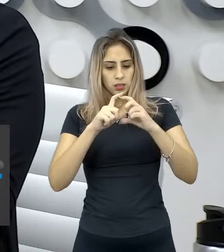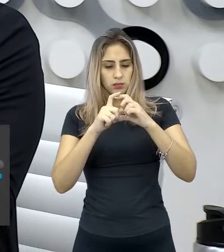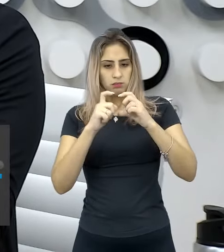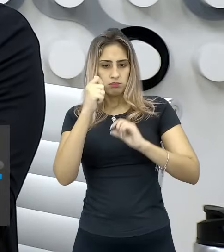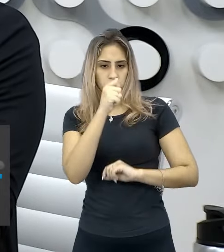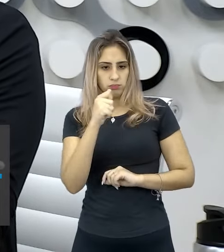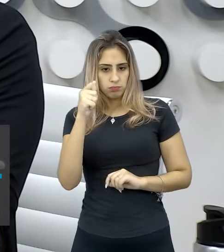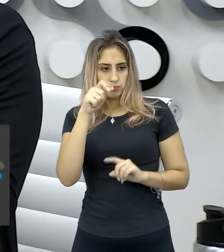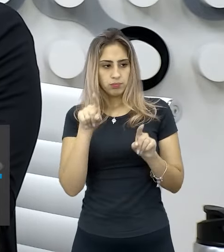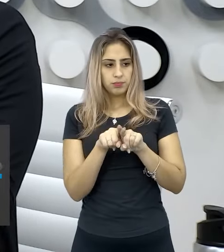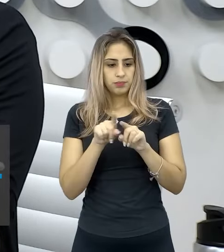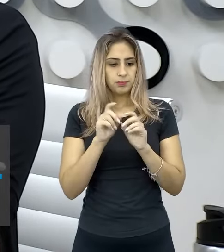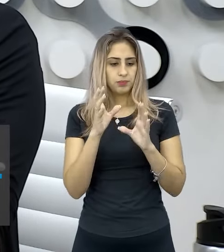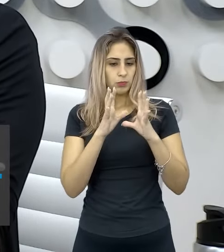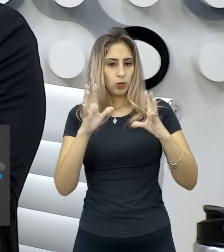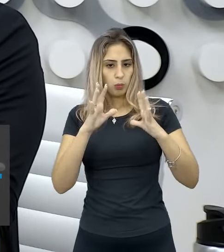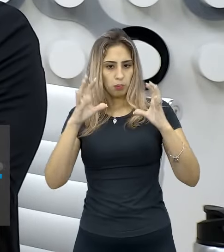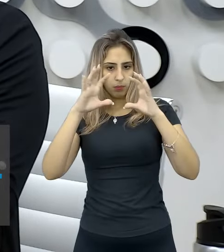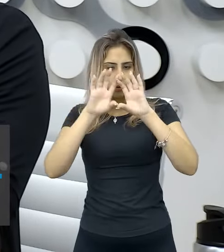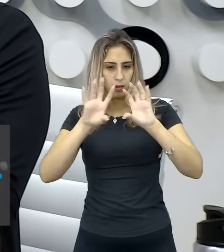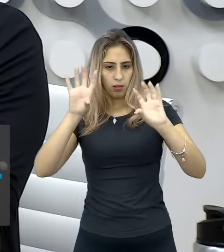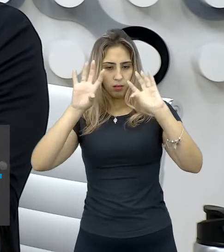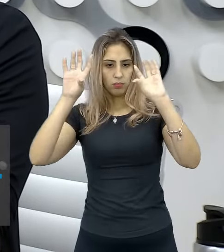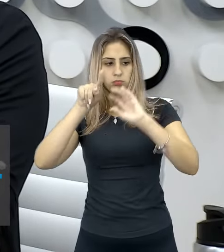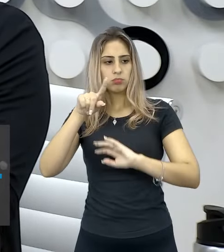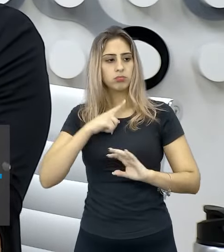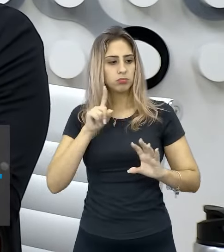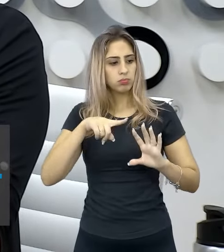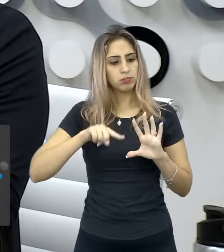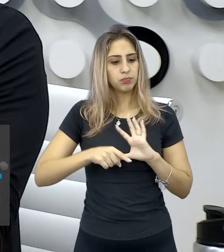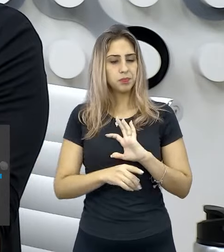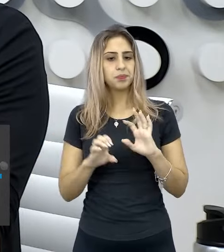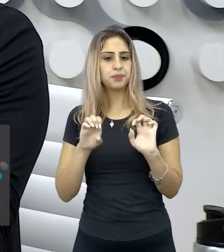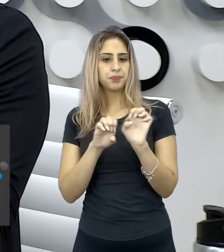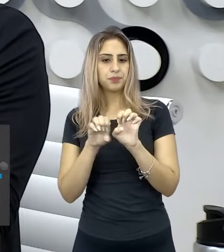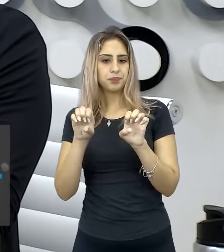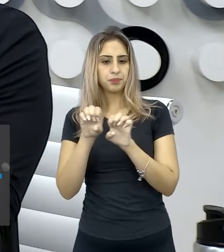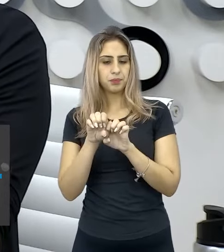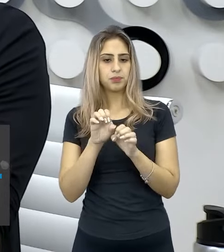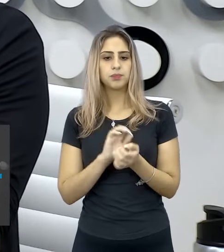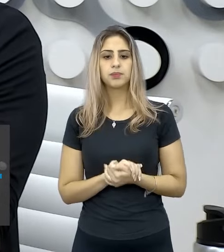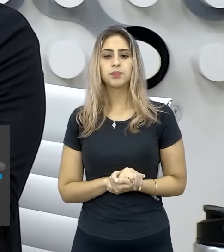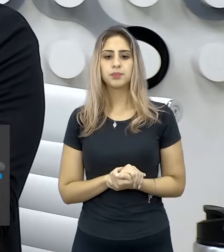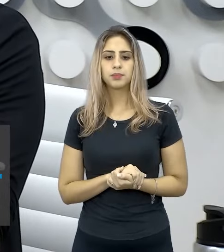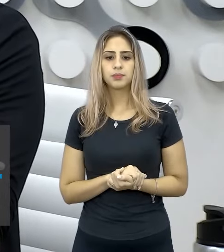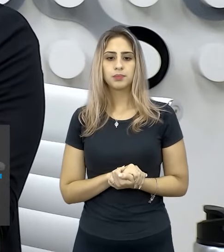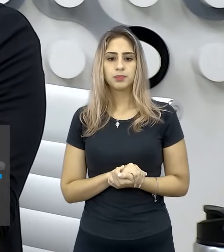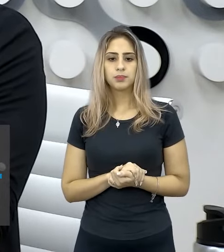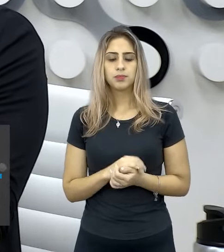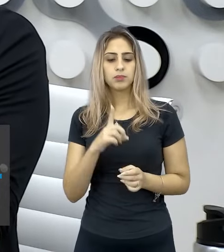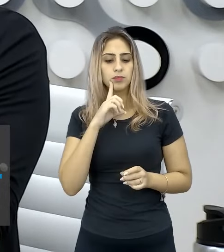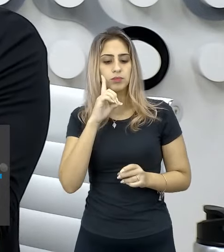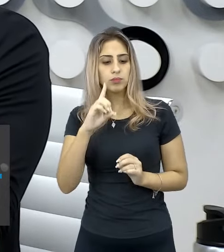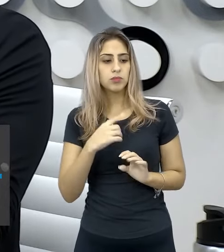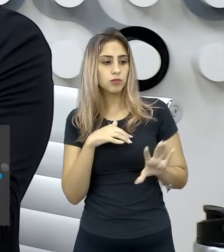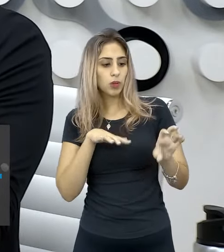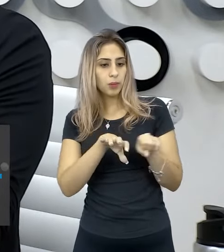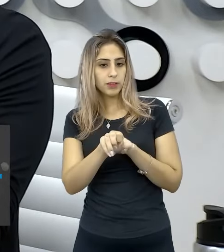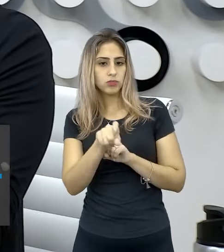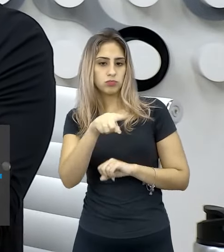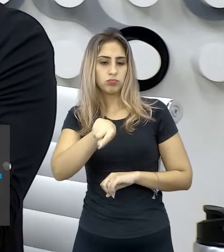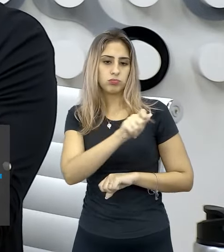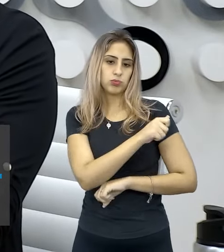né? Então, cada ícone ali, ele é um aprofundamento dos eixos, dos eixos formativos para os